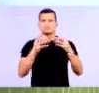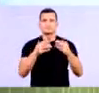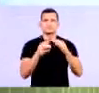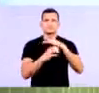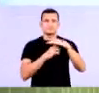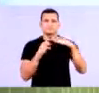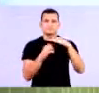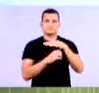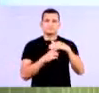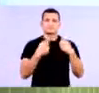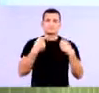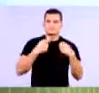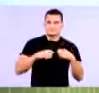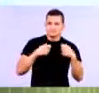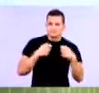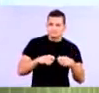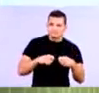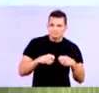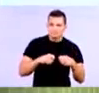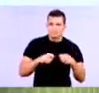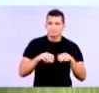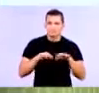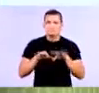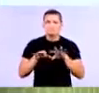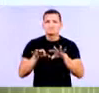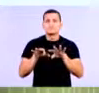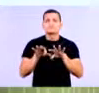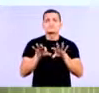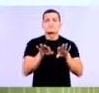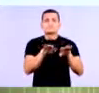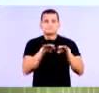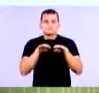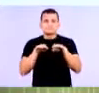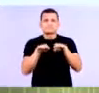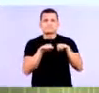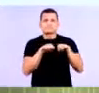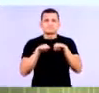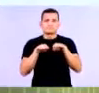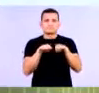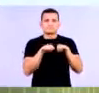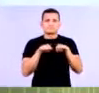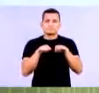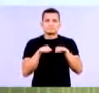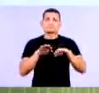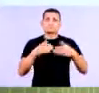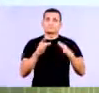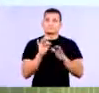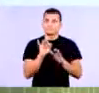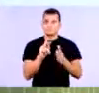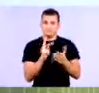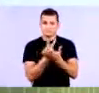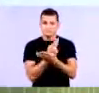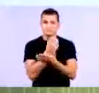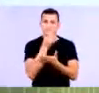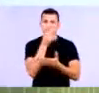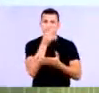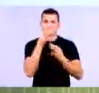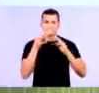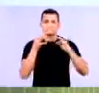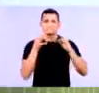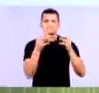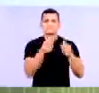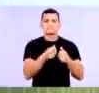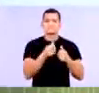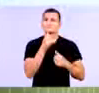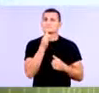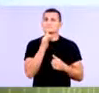deve funcionar de forma sincronizada. E essa sincronia só acontece se todos conhecem